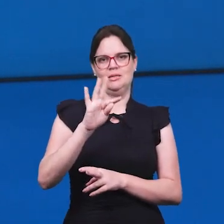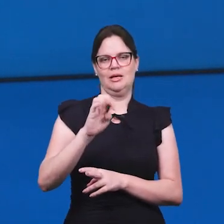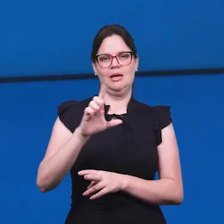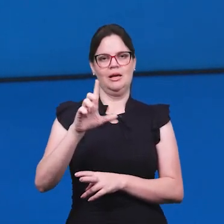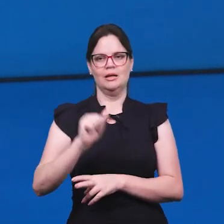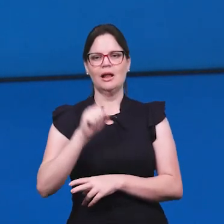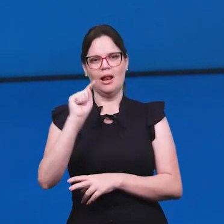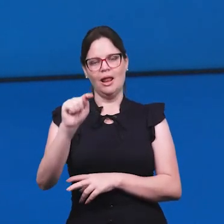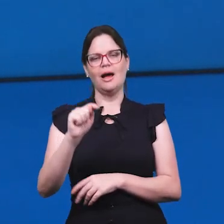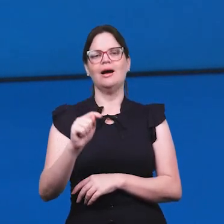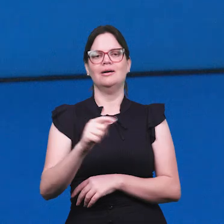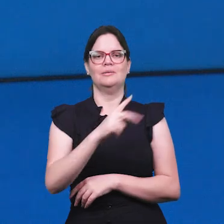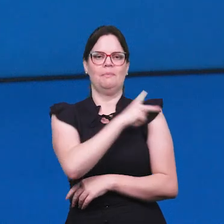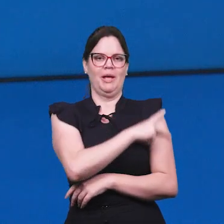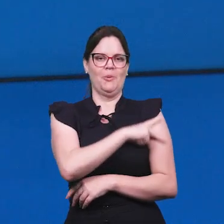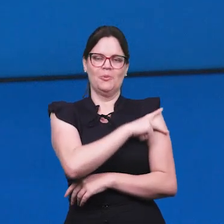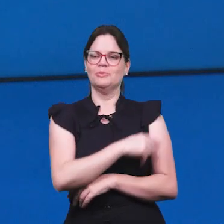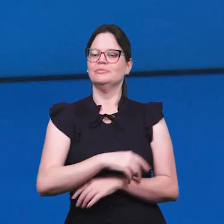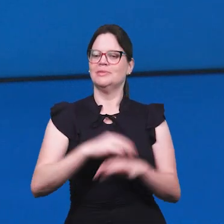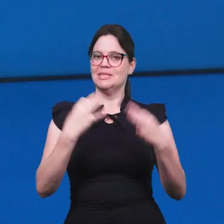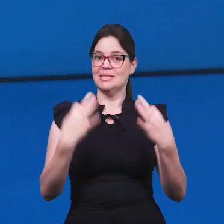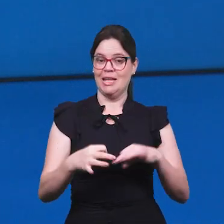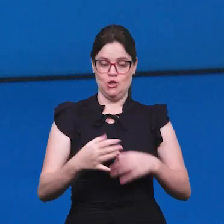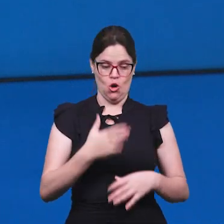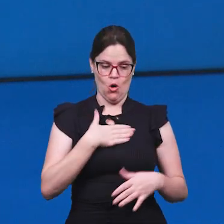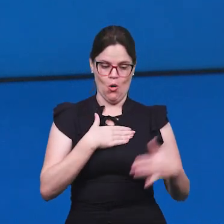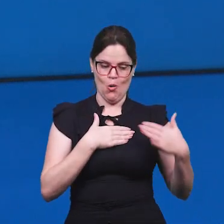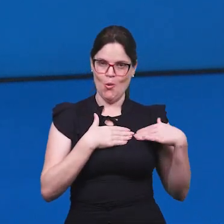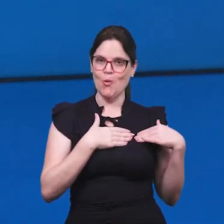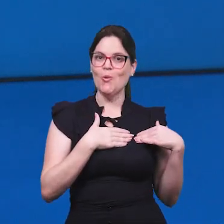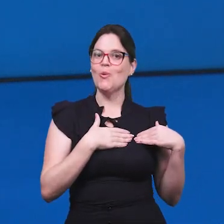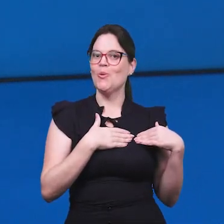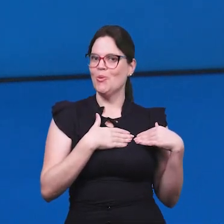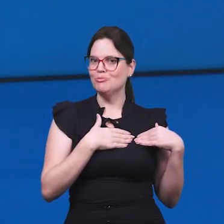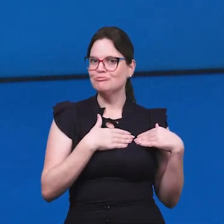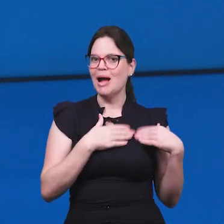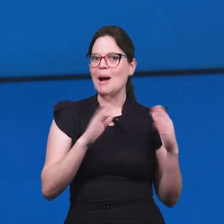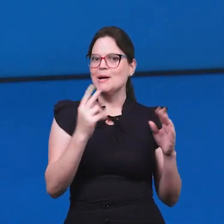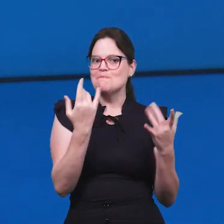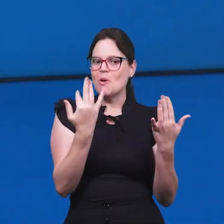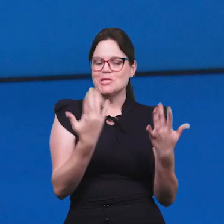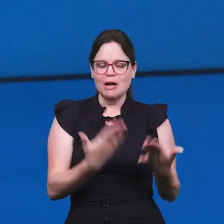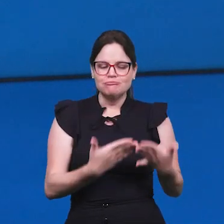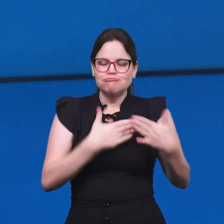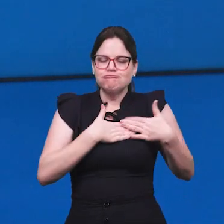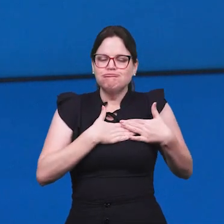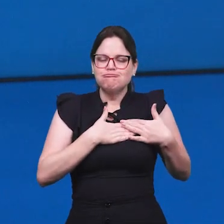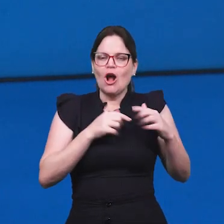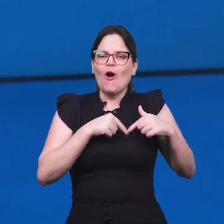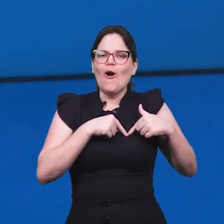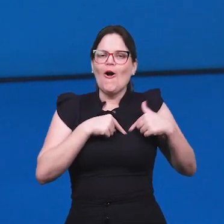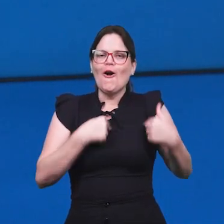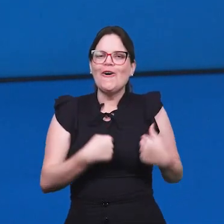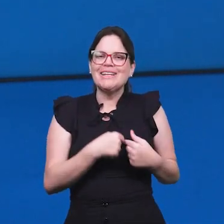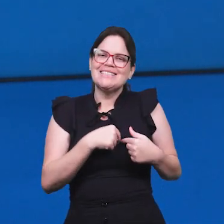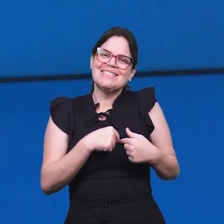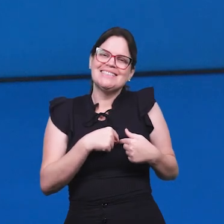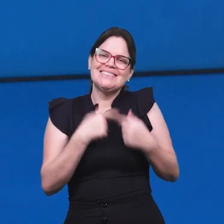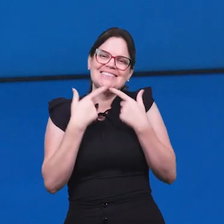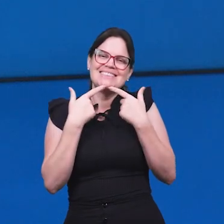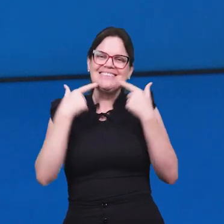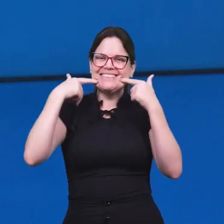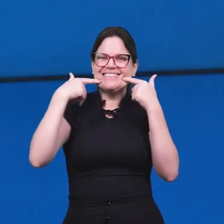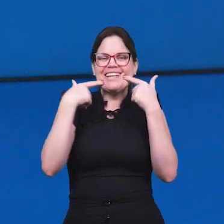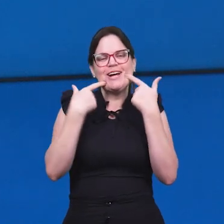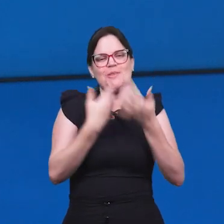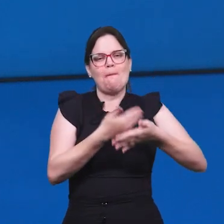mesmo, Estela. O coração, você pondo ali as suas duas mãos no coração e exibindo esse belo sorriso de bebê,